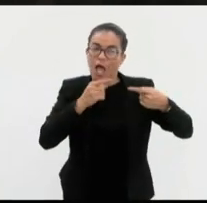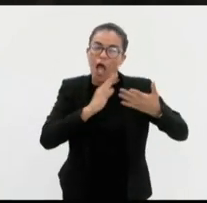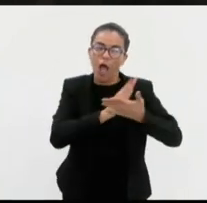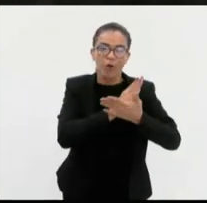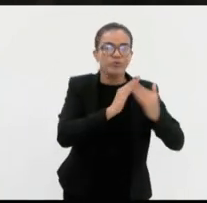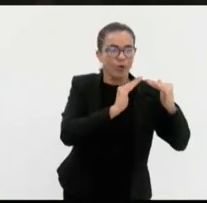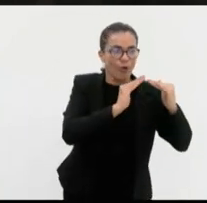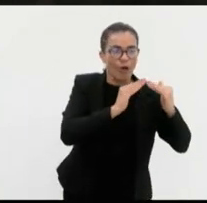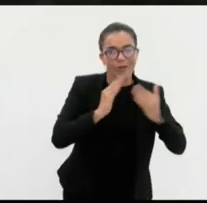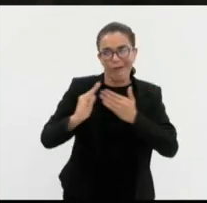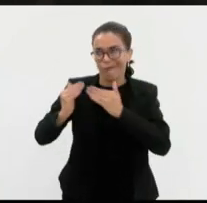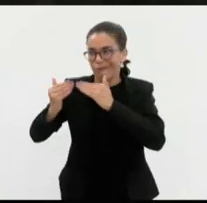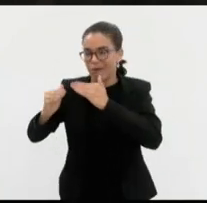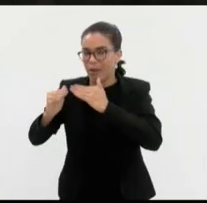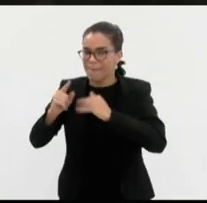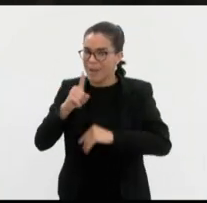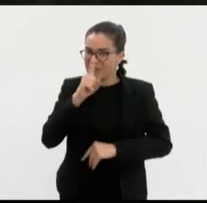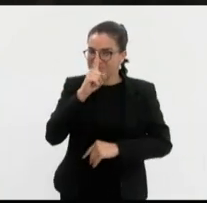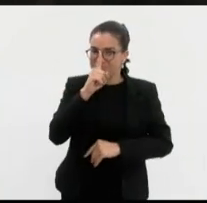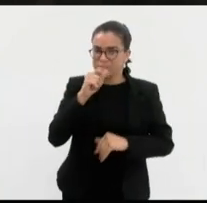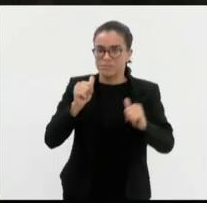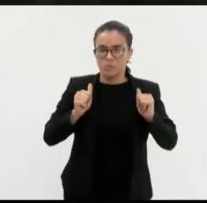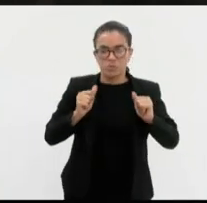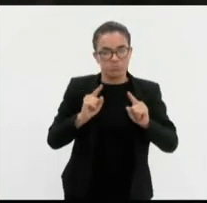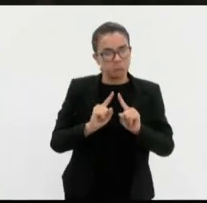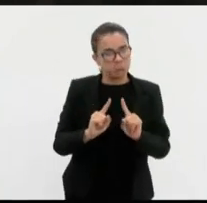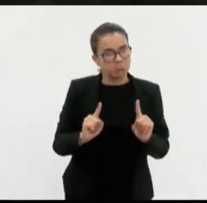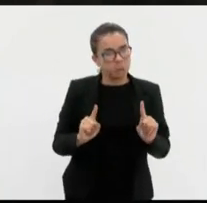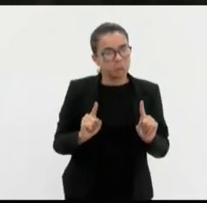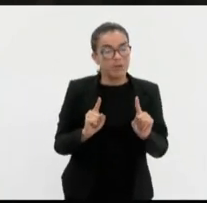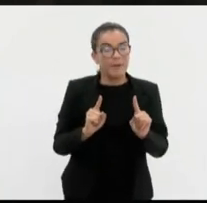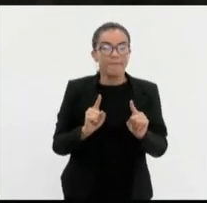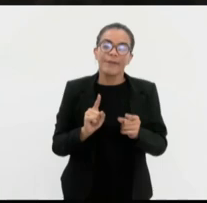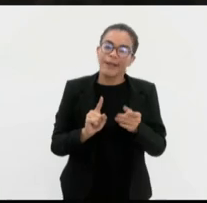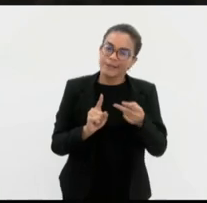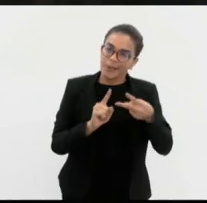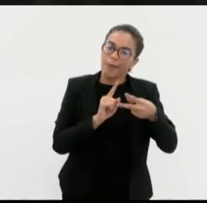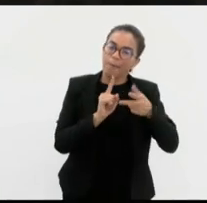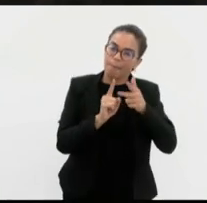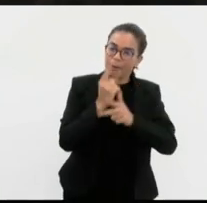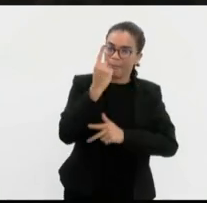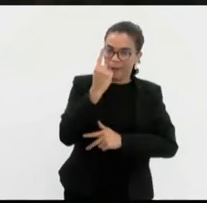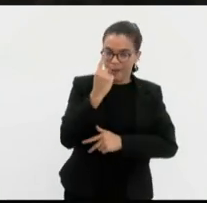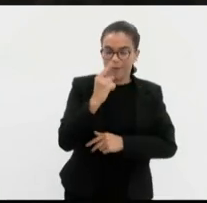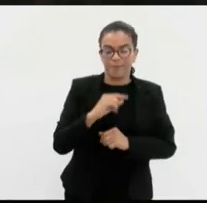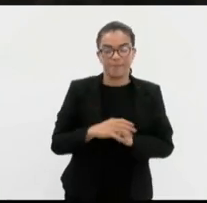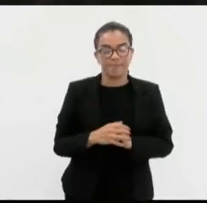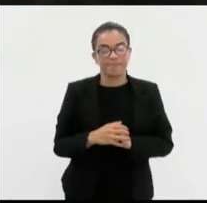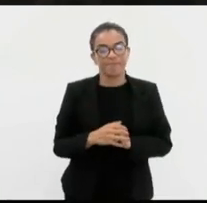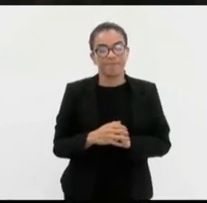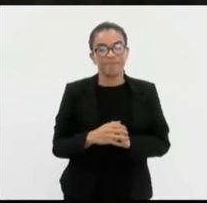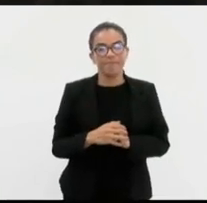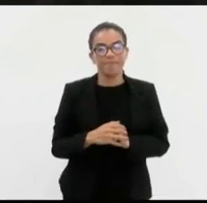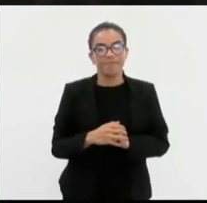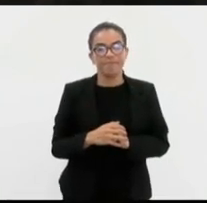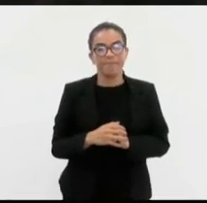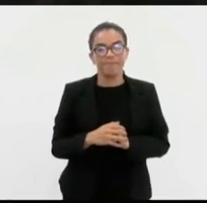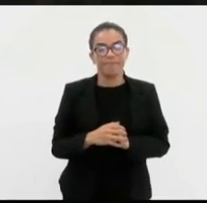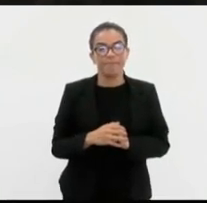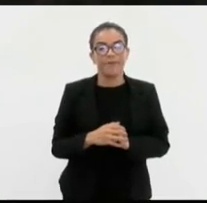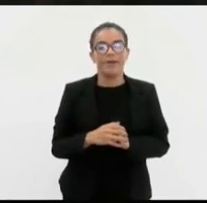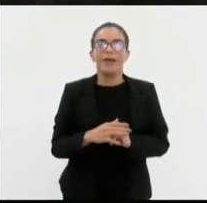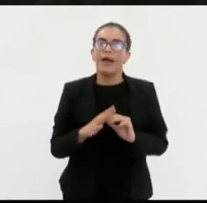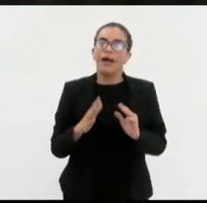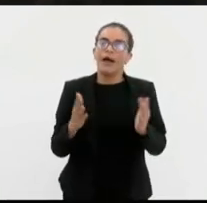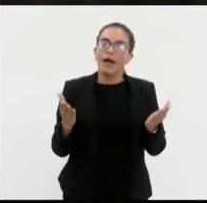outros mas inerte não fica então este é o primeiro ponto mas eu